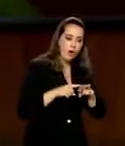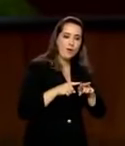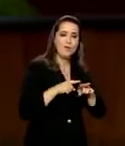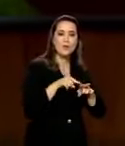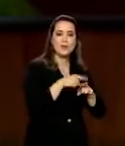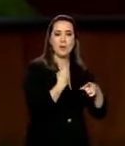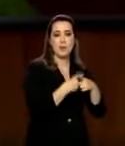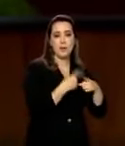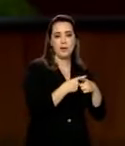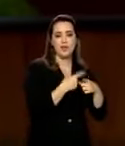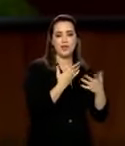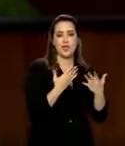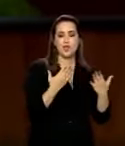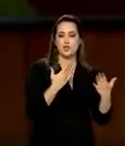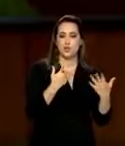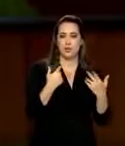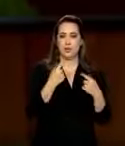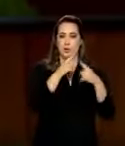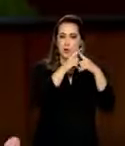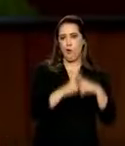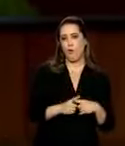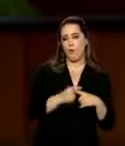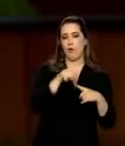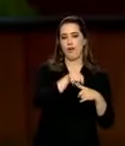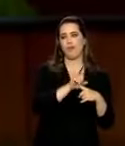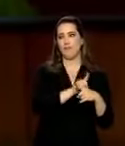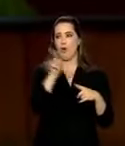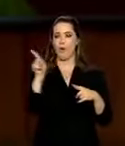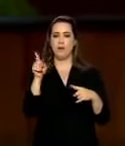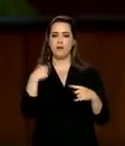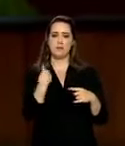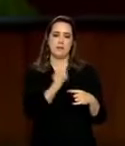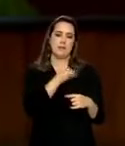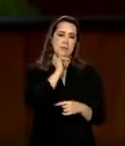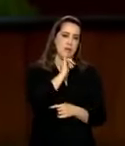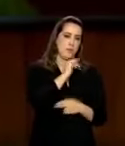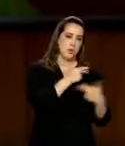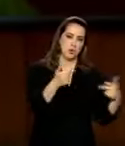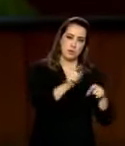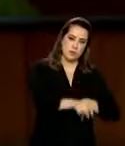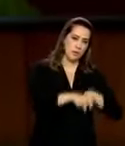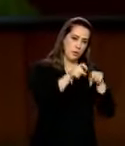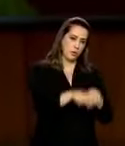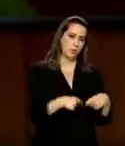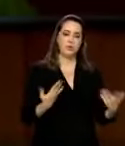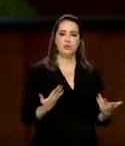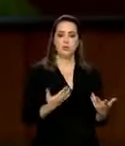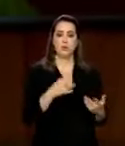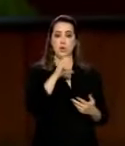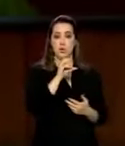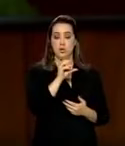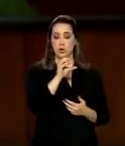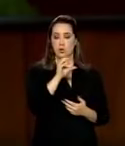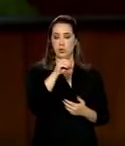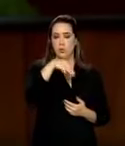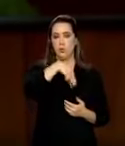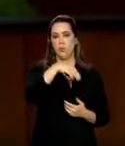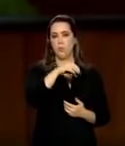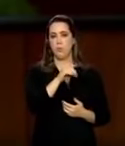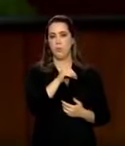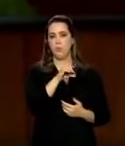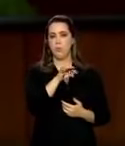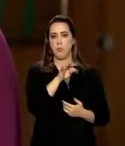às commodities, à produção. E nós, né, temos que lutar com os meios que nós temos para mostrar o